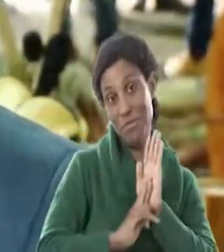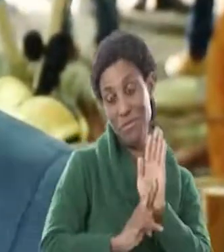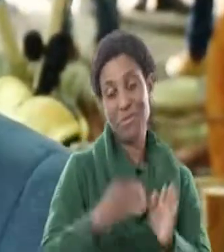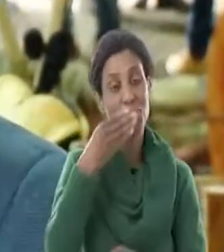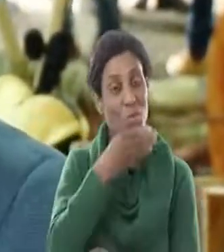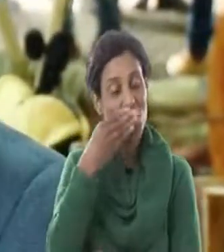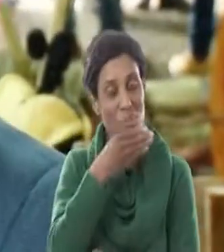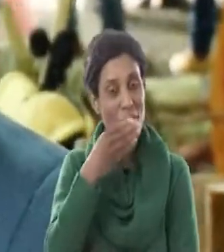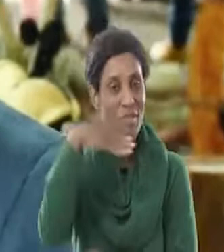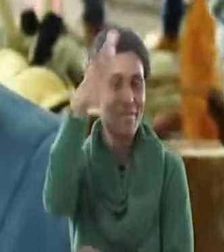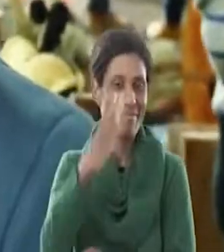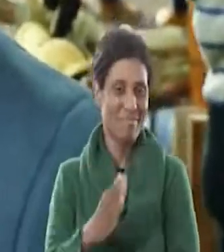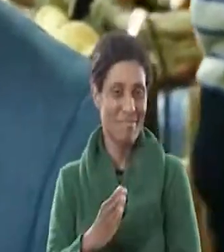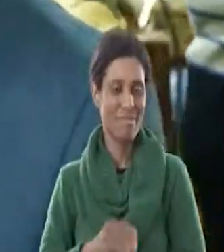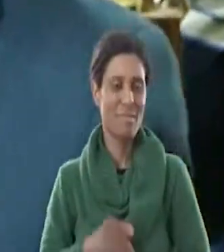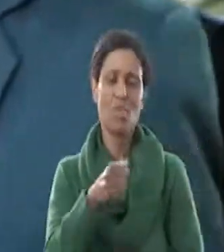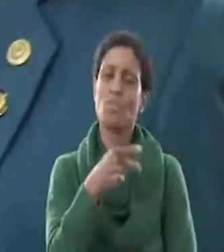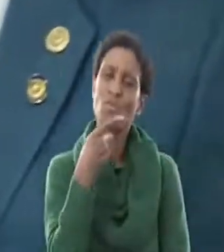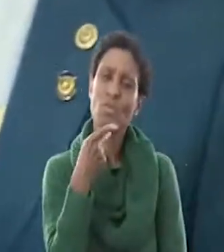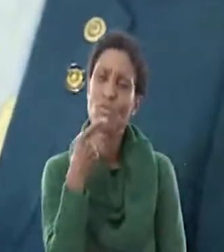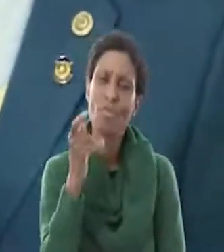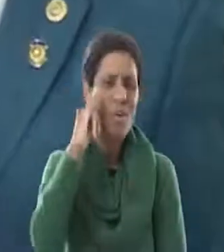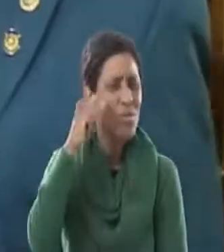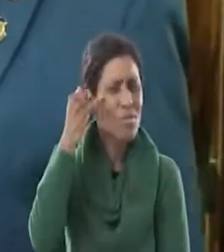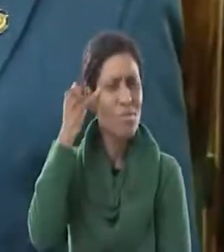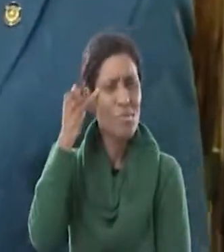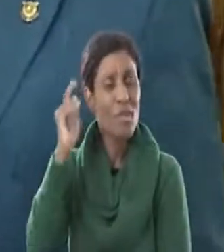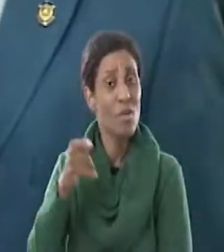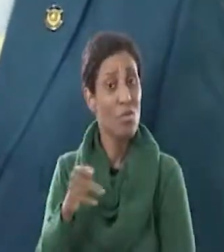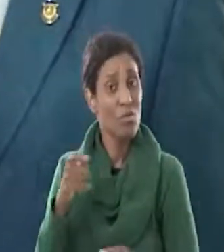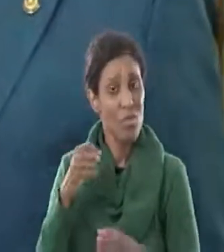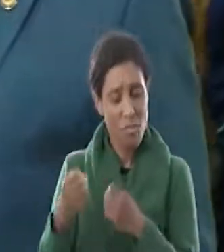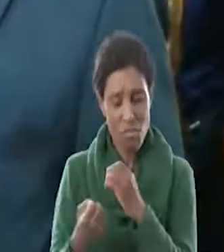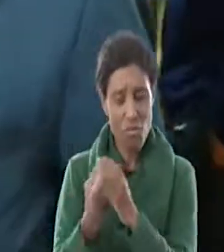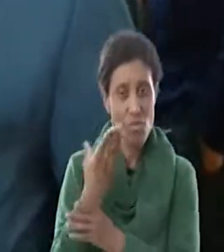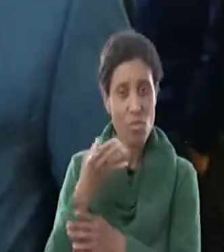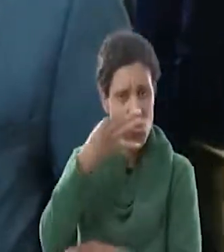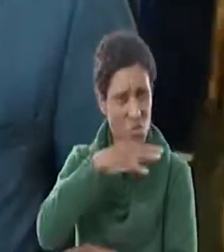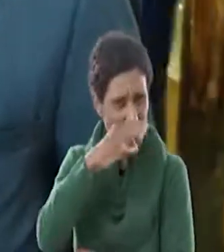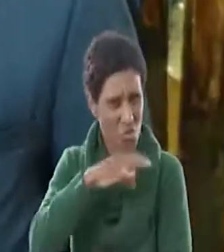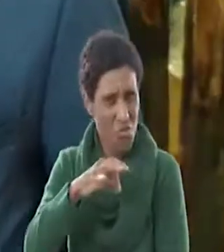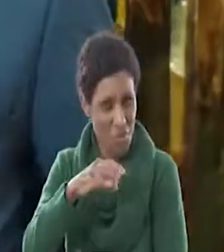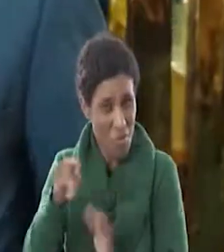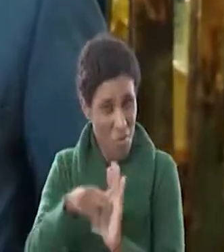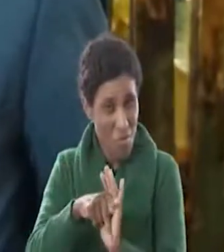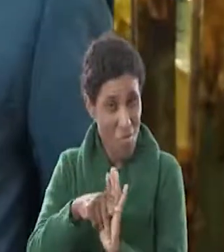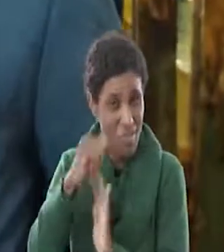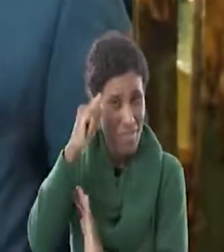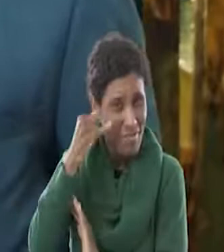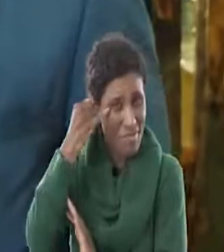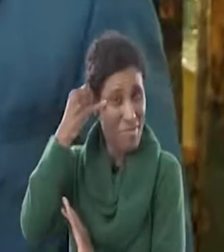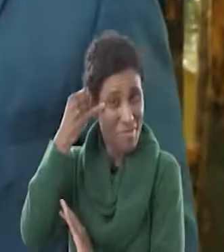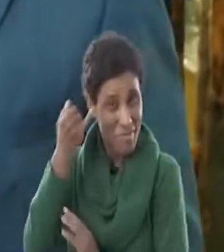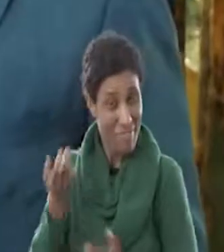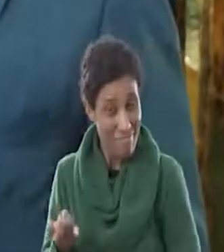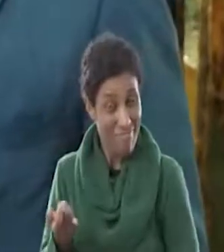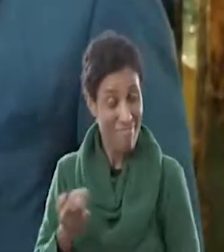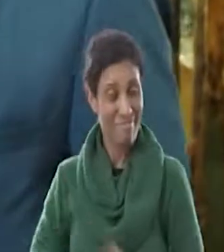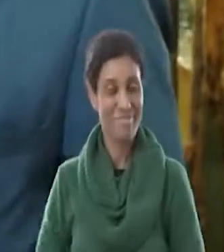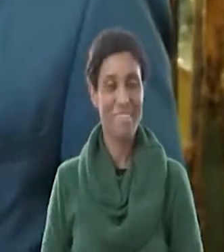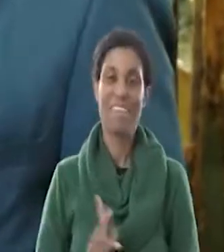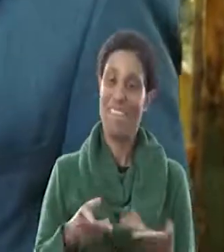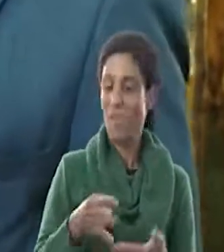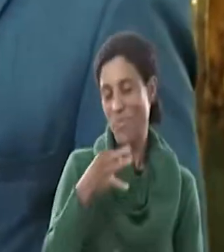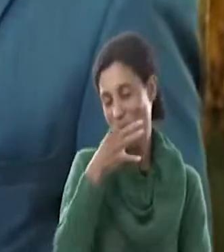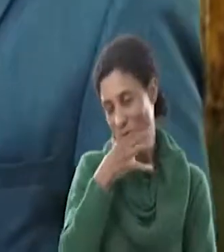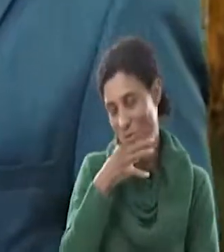mel brasileiro. O senhor falou em Japão e eu vi que tem aqui flores de uva japonesa. Uva é um termo mais